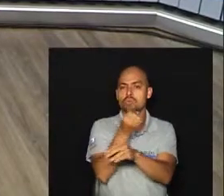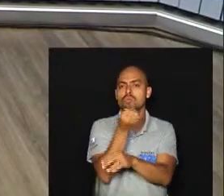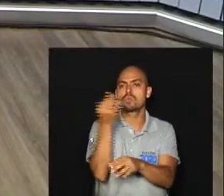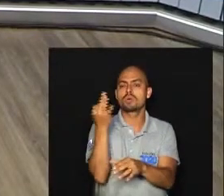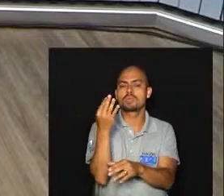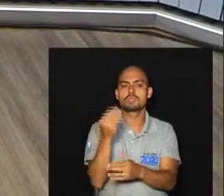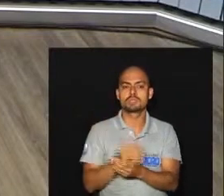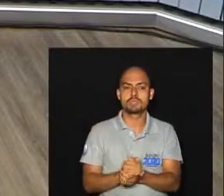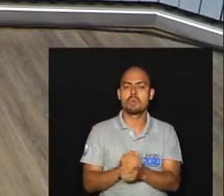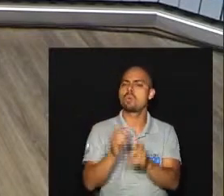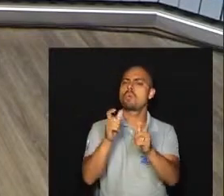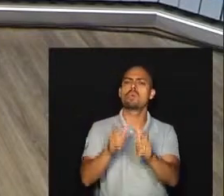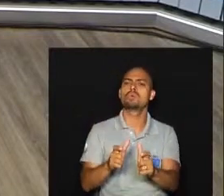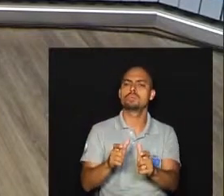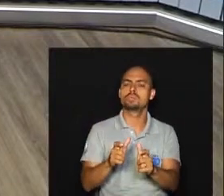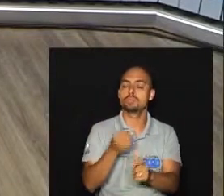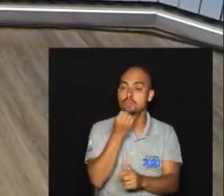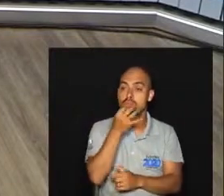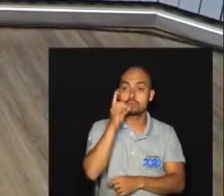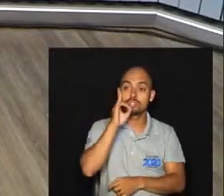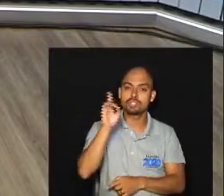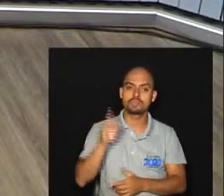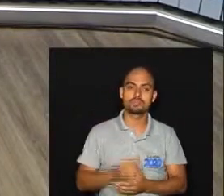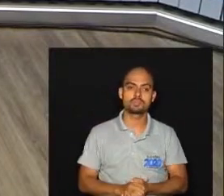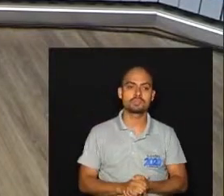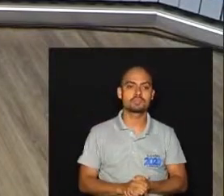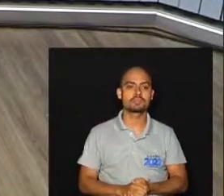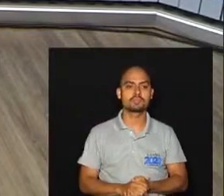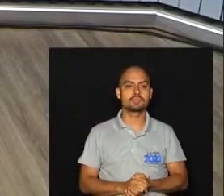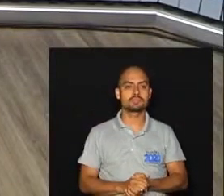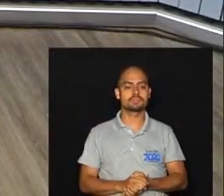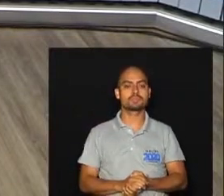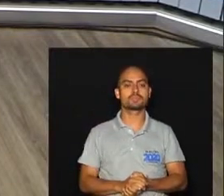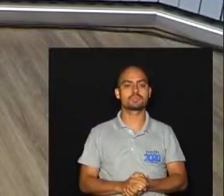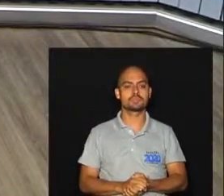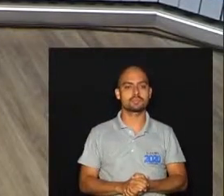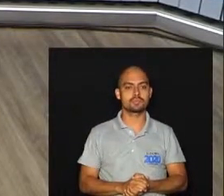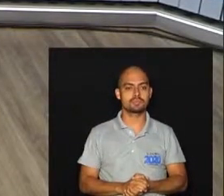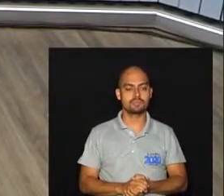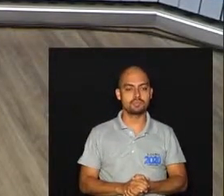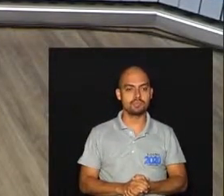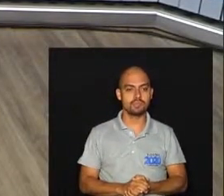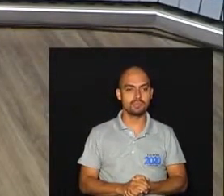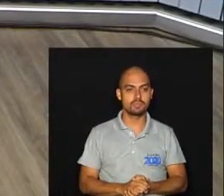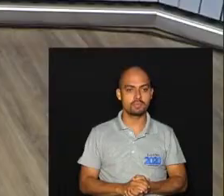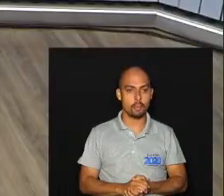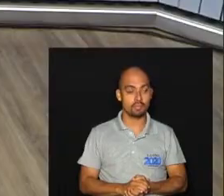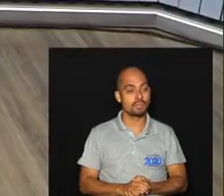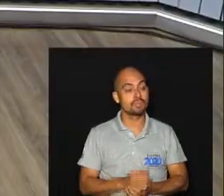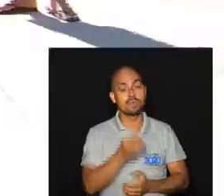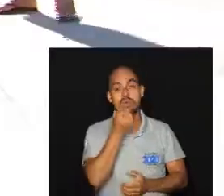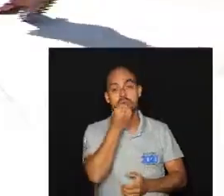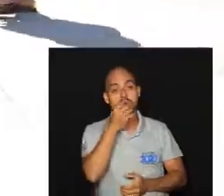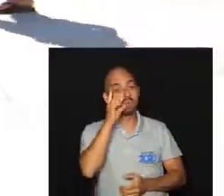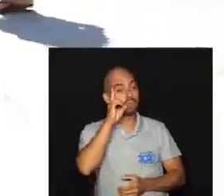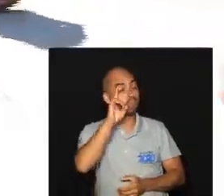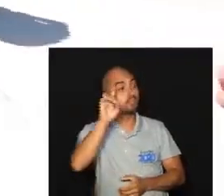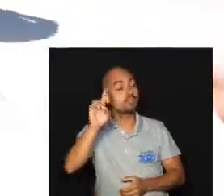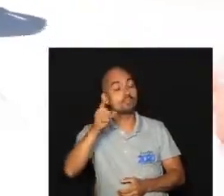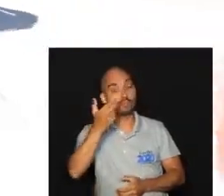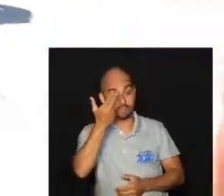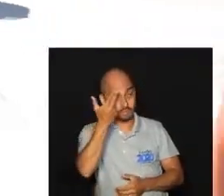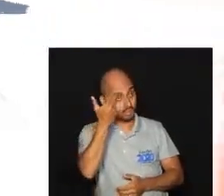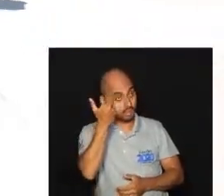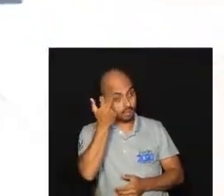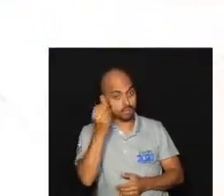está. Seja bem-vinda novamente, bom dia. Bom dia, Gabriel. Nós